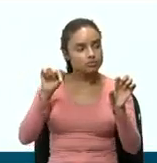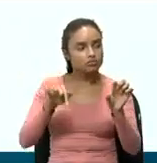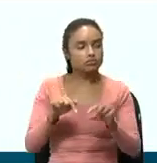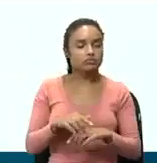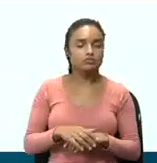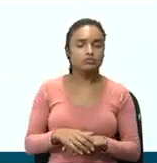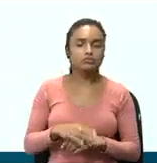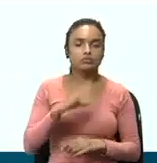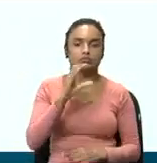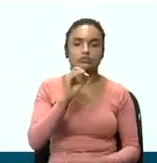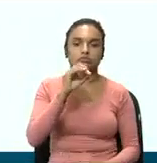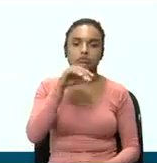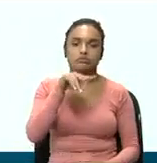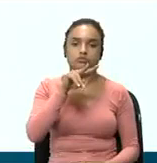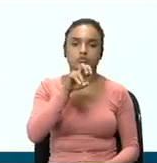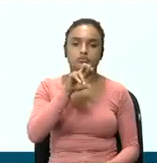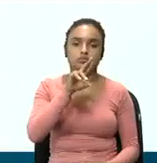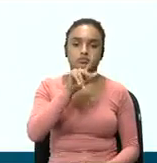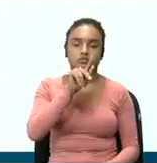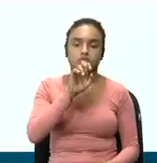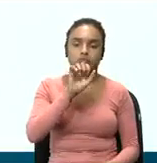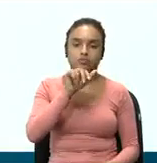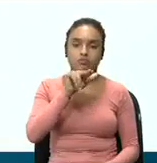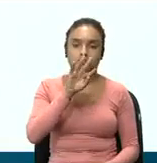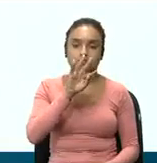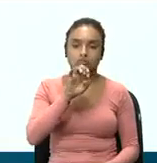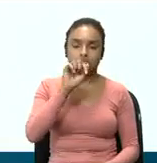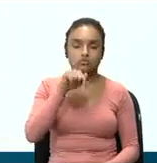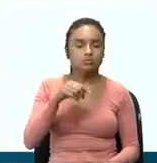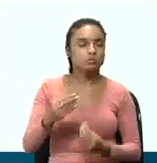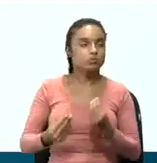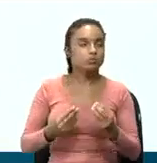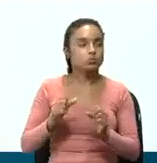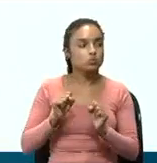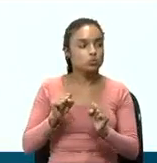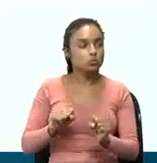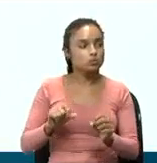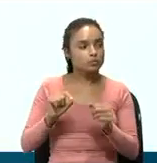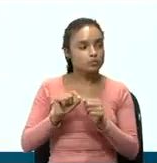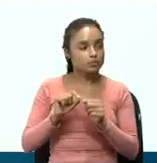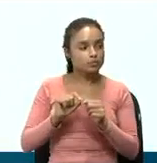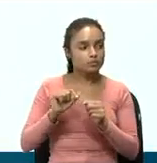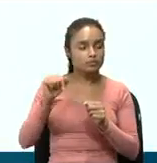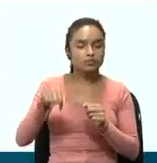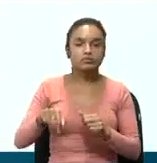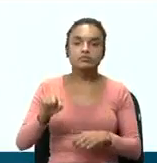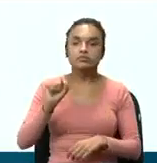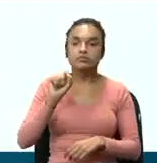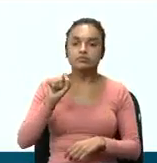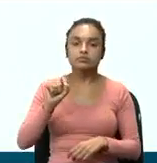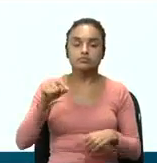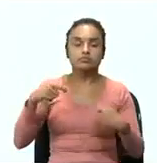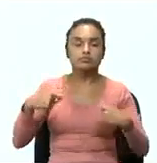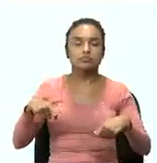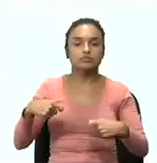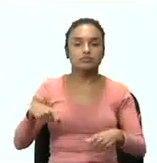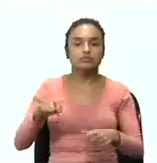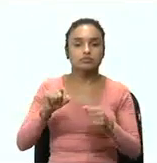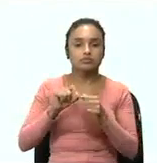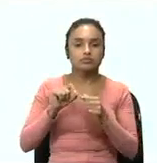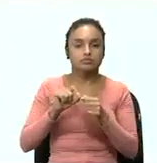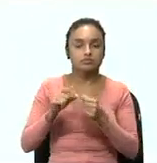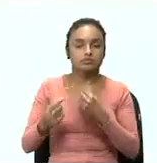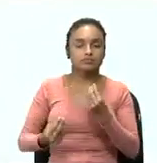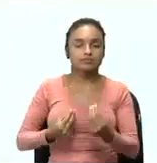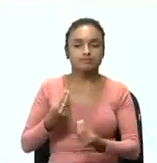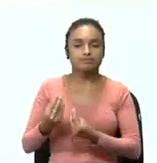convergente? Podemos, nós podemos pensar nisso. E como que nós vamos fazer isso? Nós vamos então, nesse caso, ter